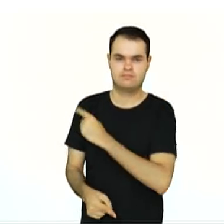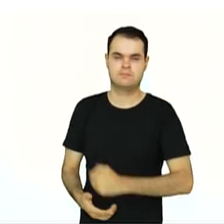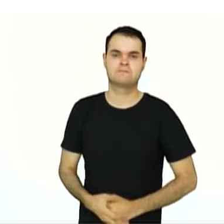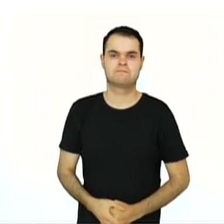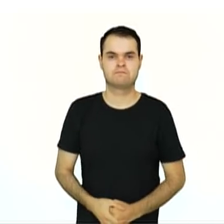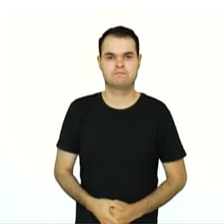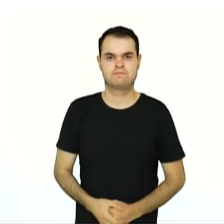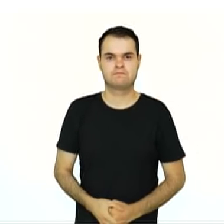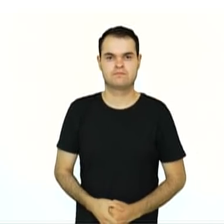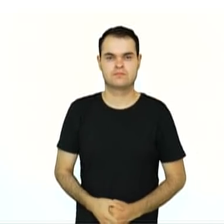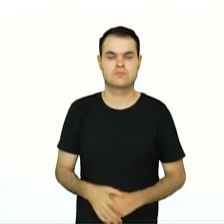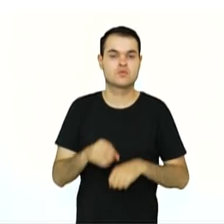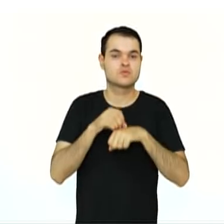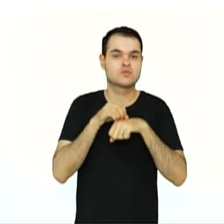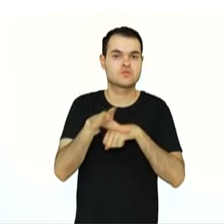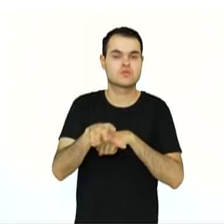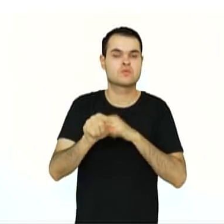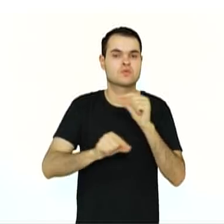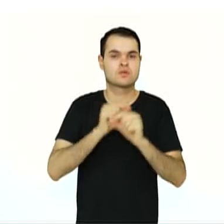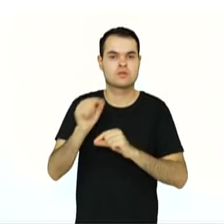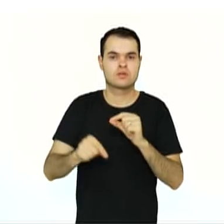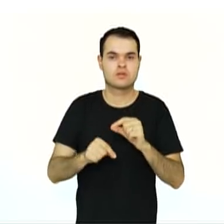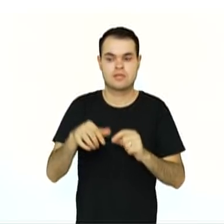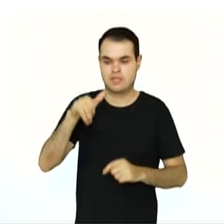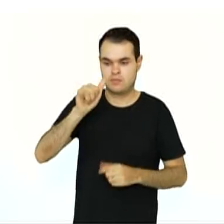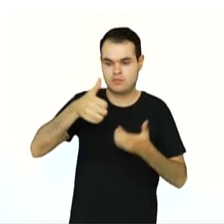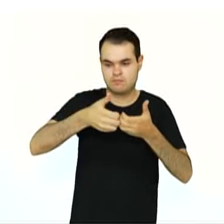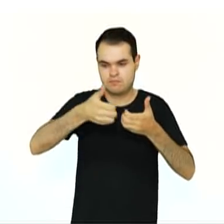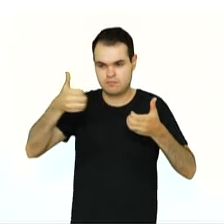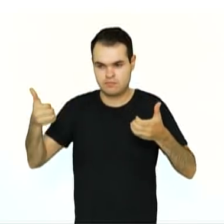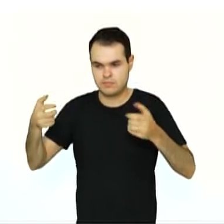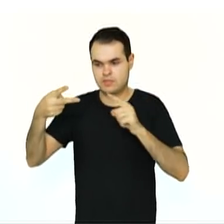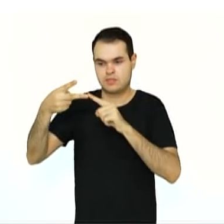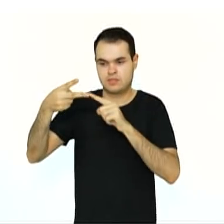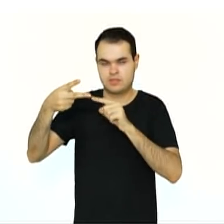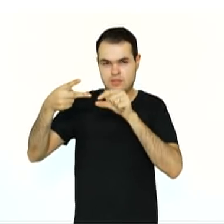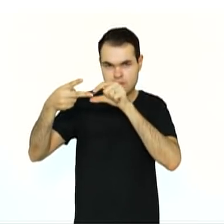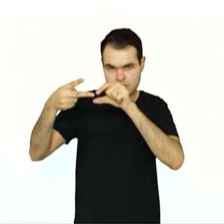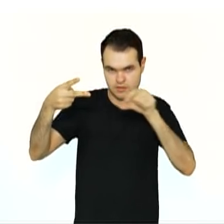0. Qual que é a minha sugestão? Isolar y na segunda equação.